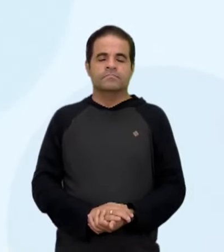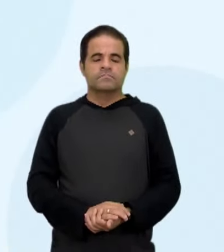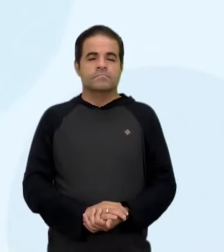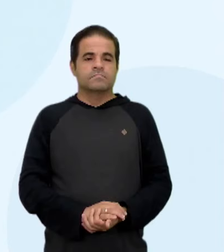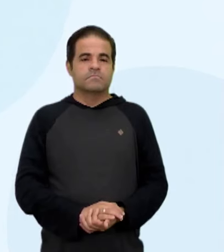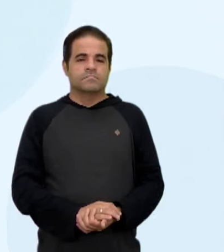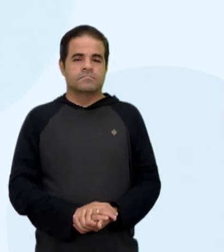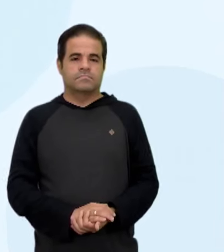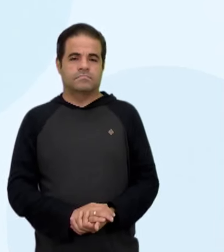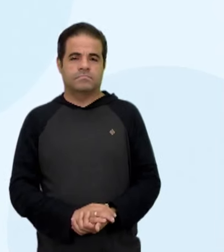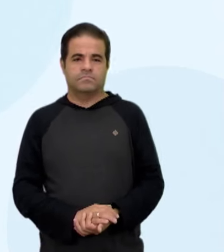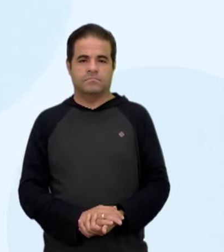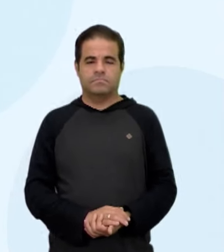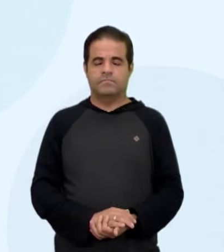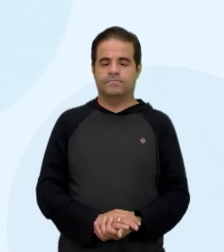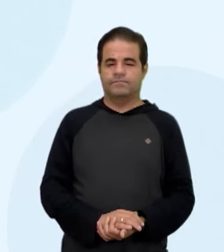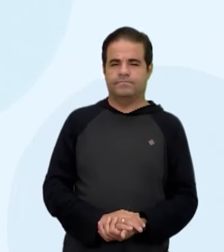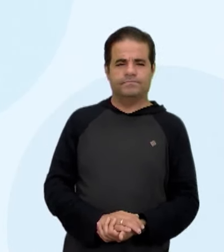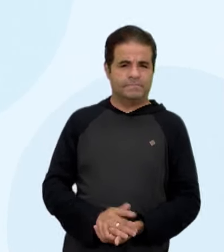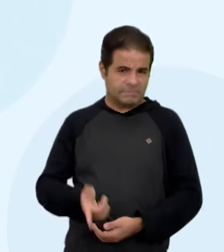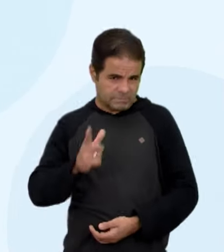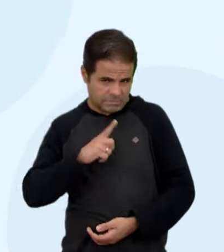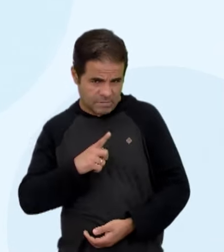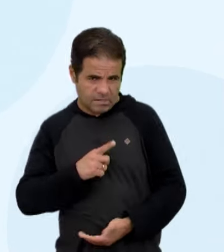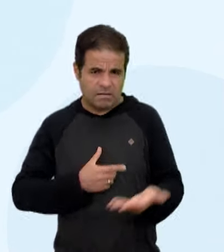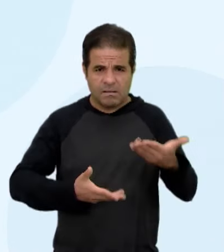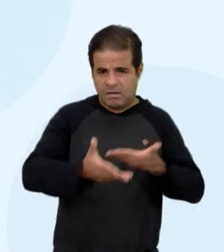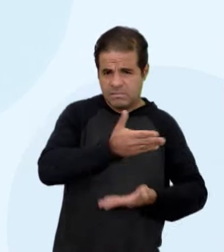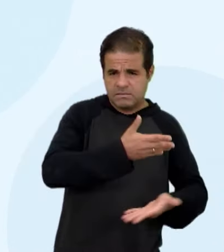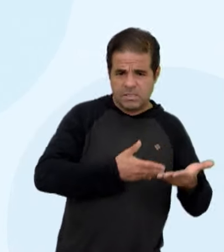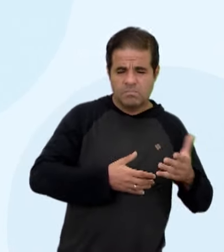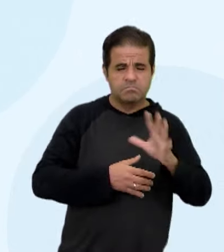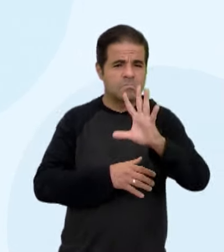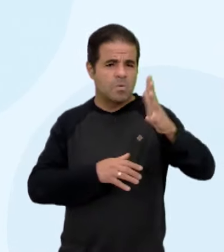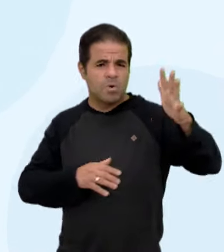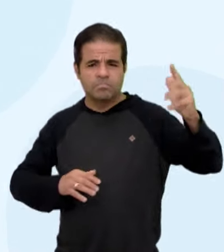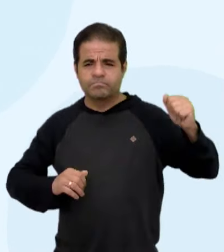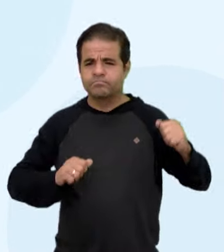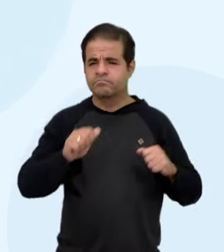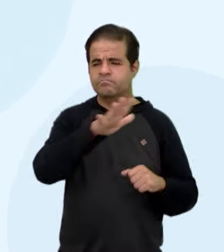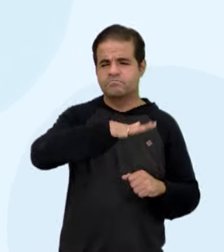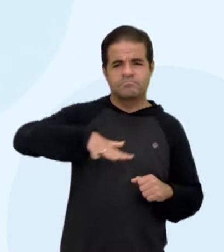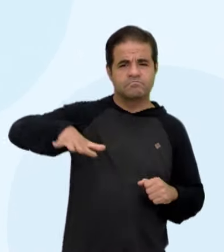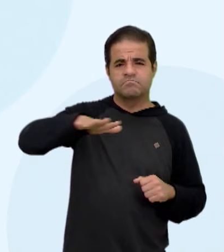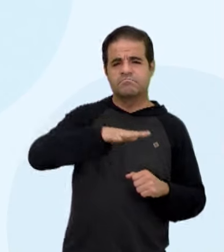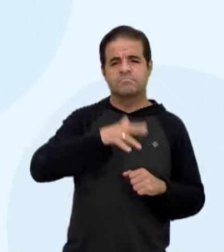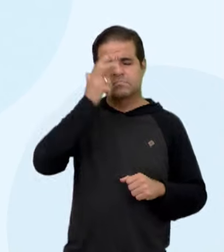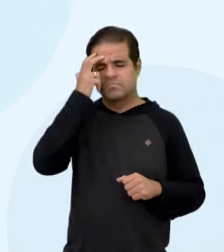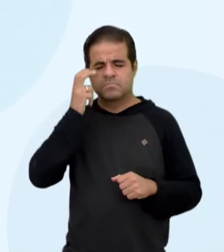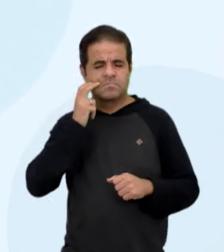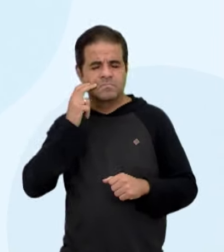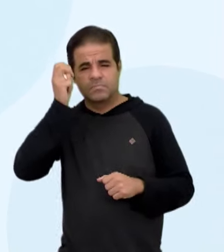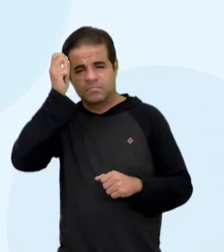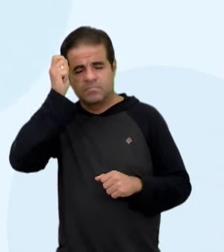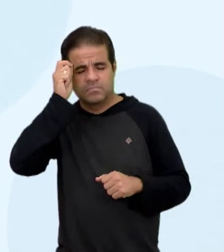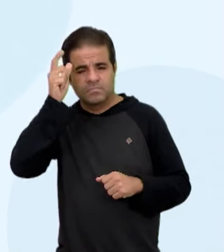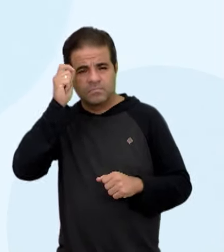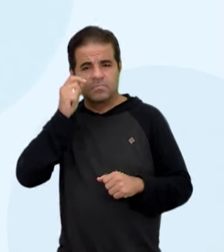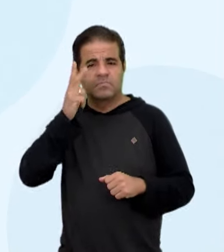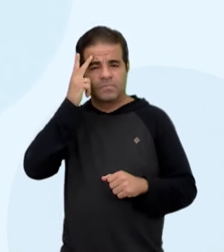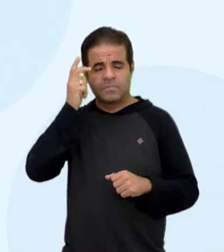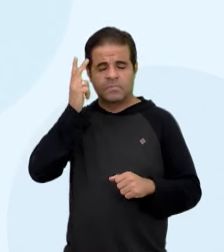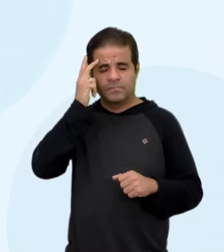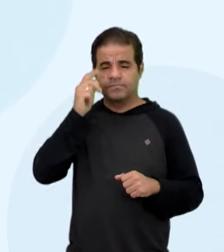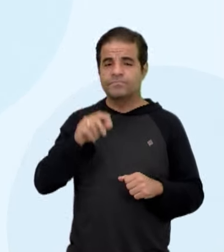Será que, né, existe uma relação entre a paisagem natural e cultural? A natureza crua